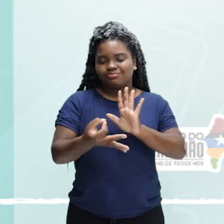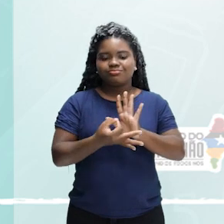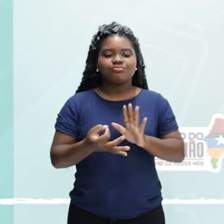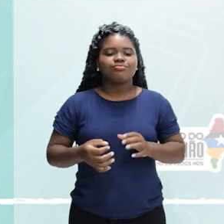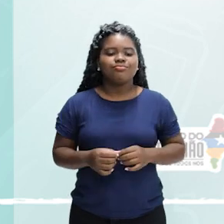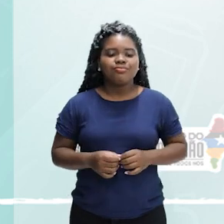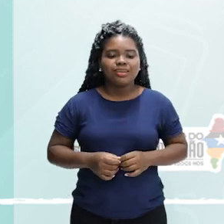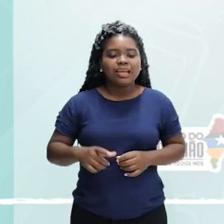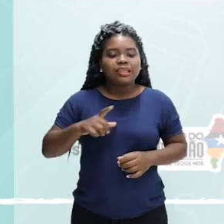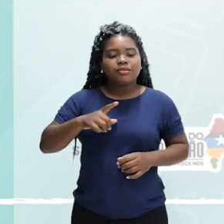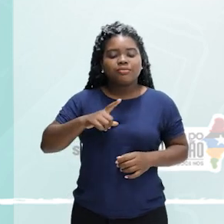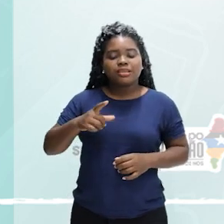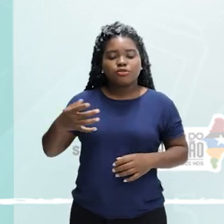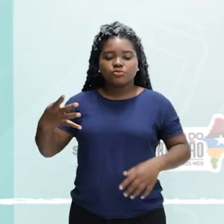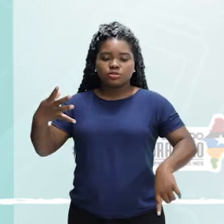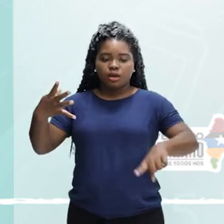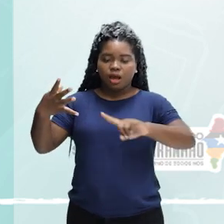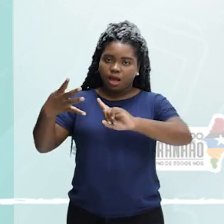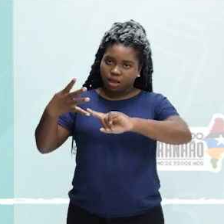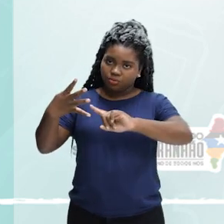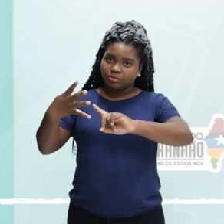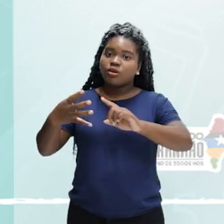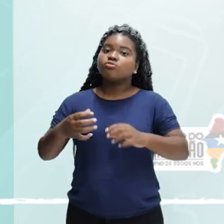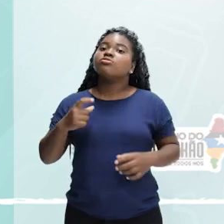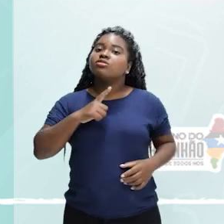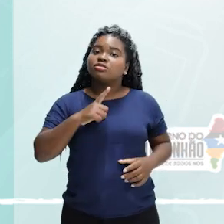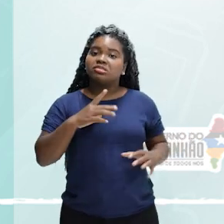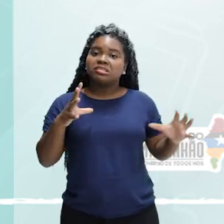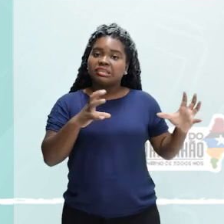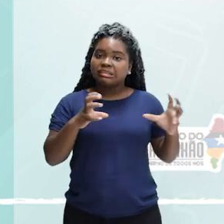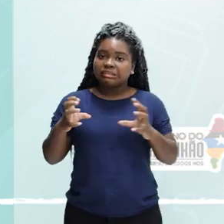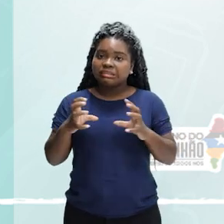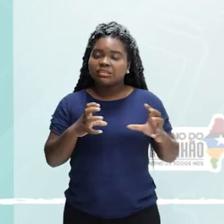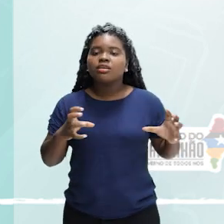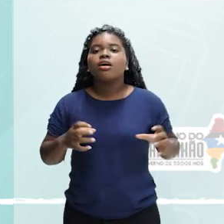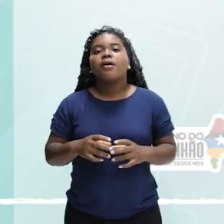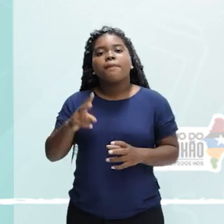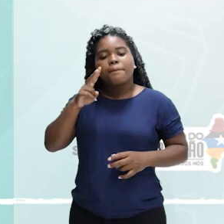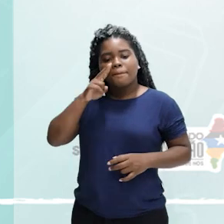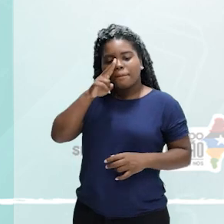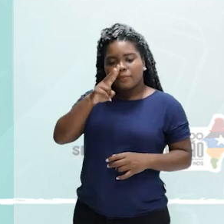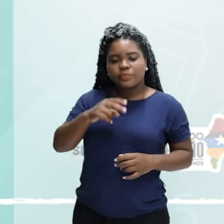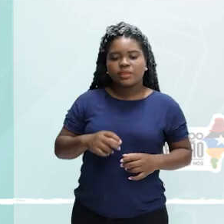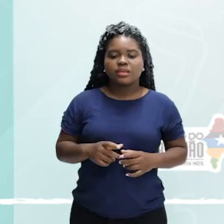poliarquias, onde há disputa de poder e a participação política é ampliada, tá?